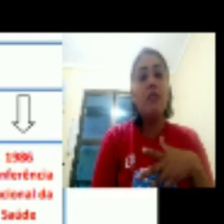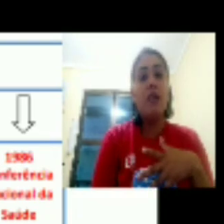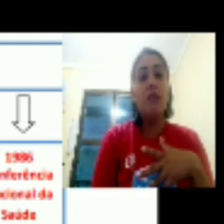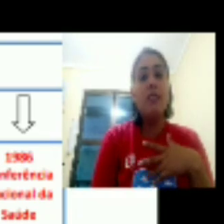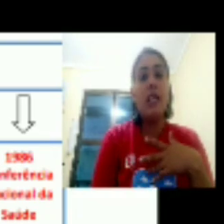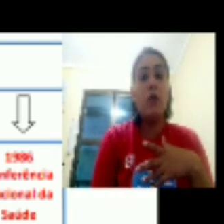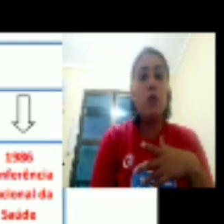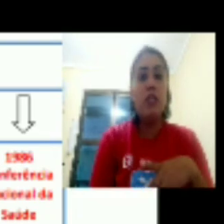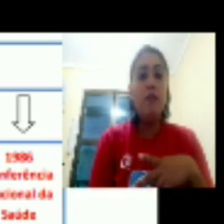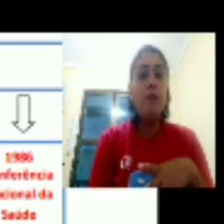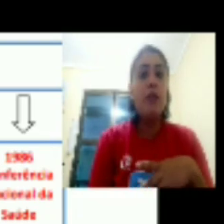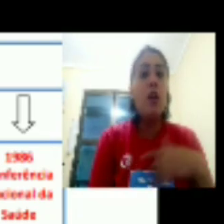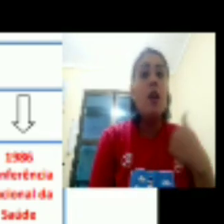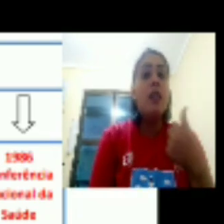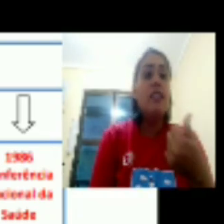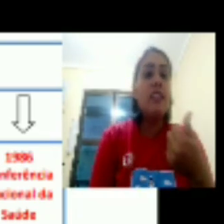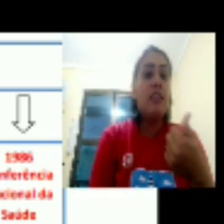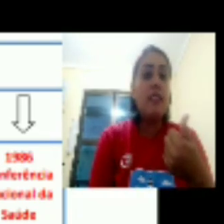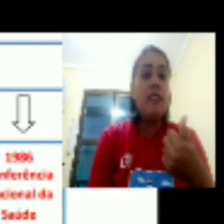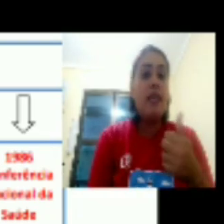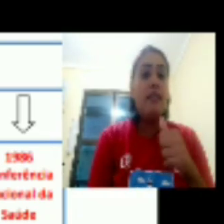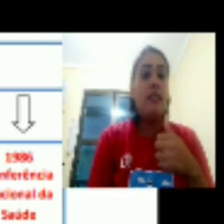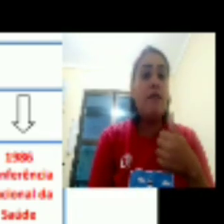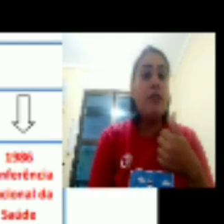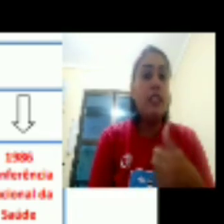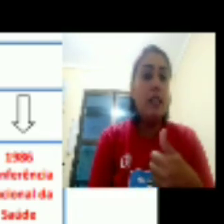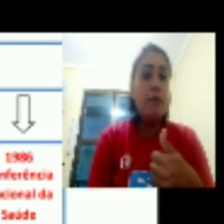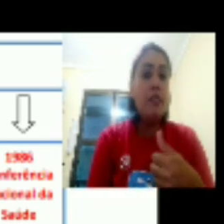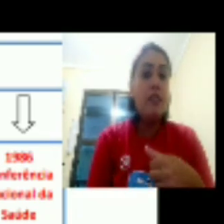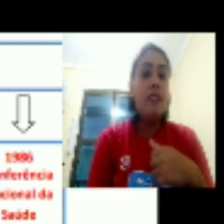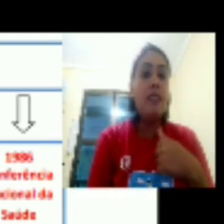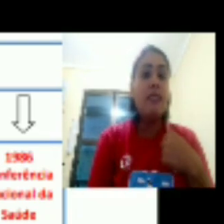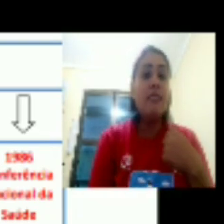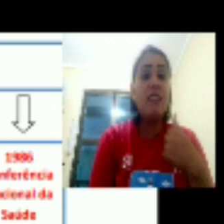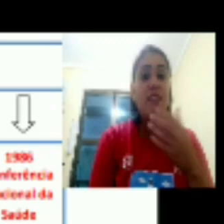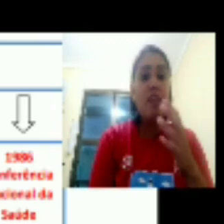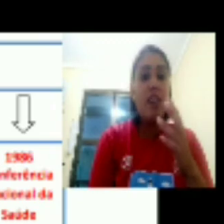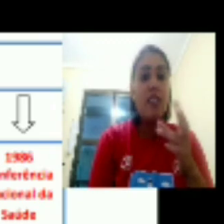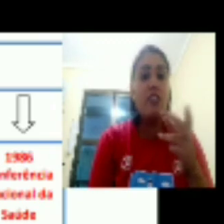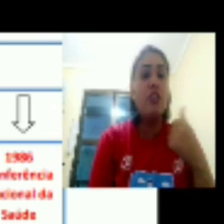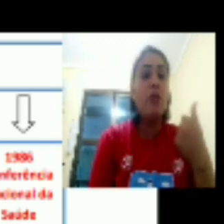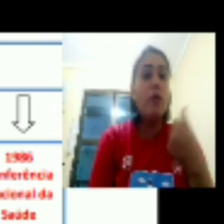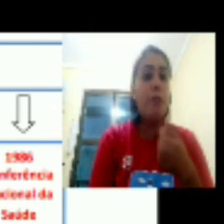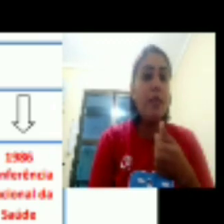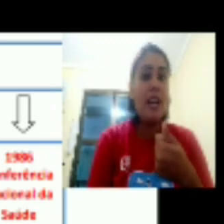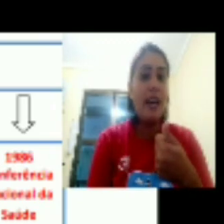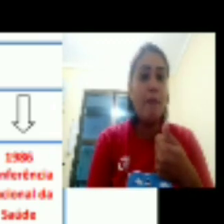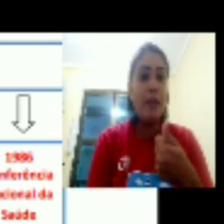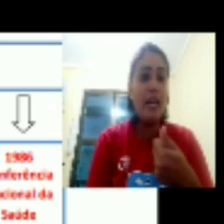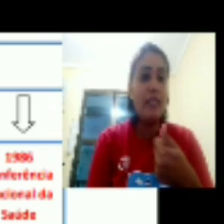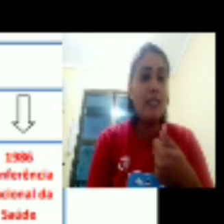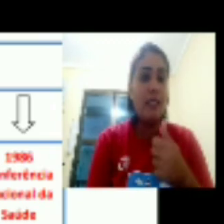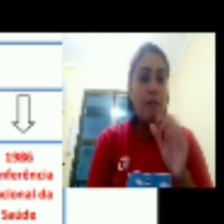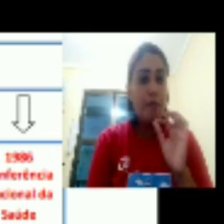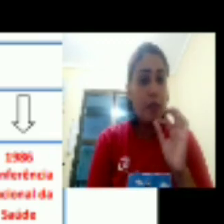Sistema Nacional de Saúde, em 77 teve o INAMPS, 76 o